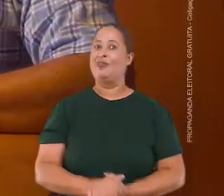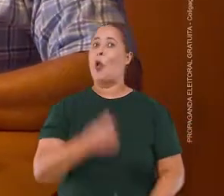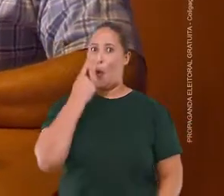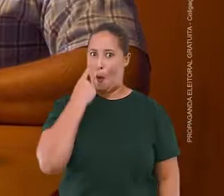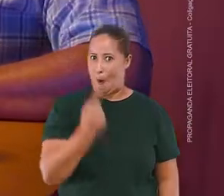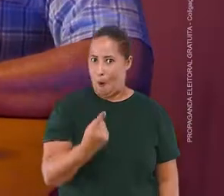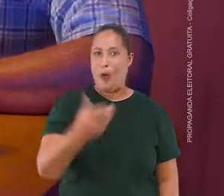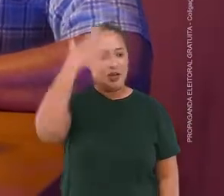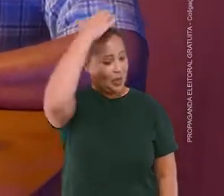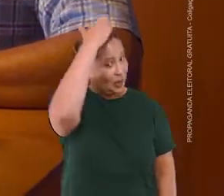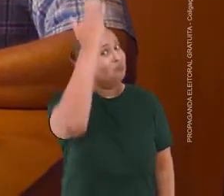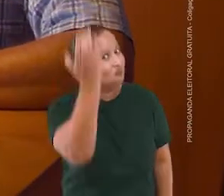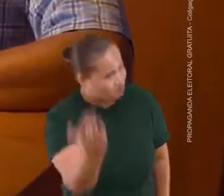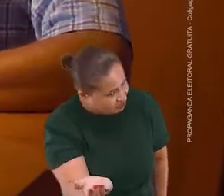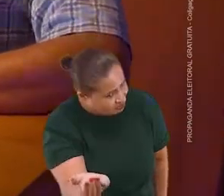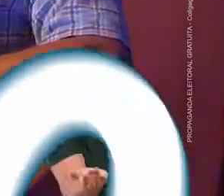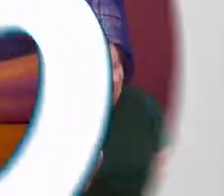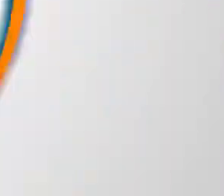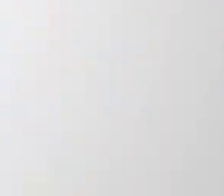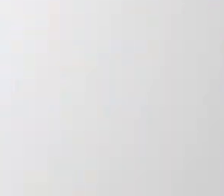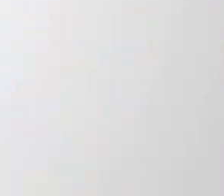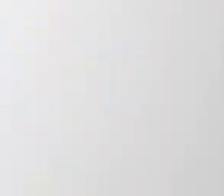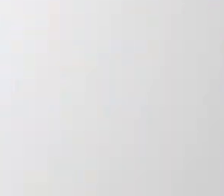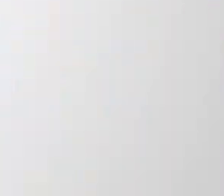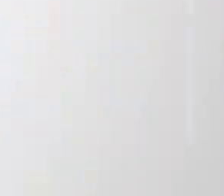Ah, meu filho, pra esse eu tiro o